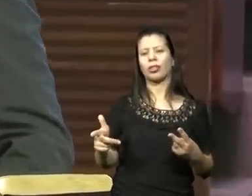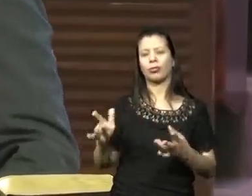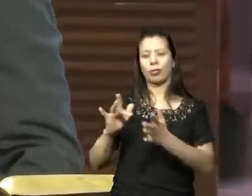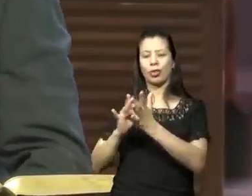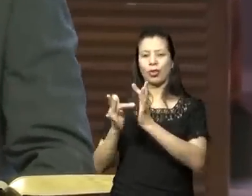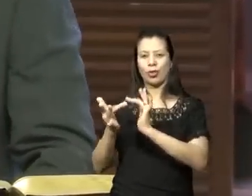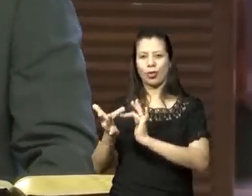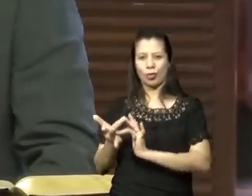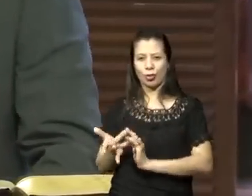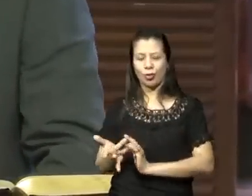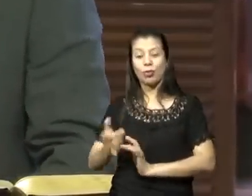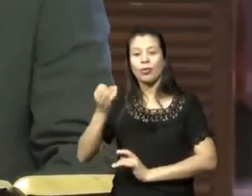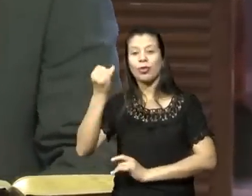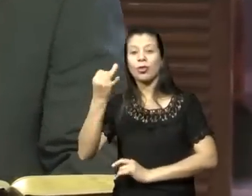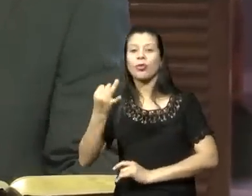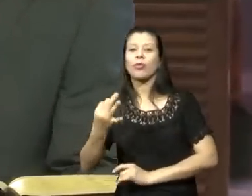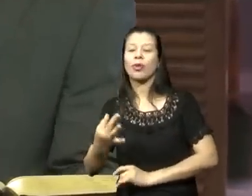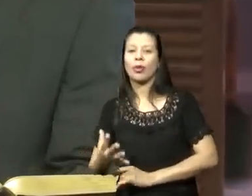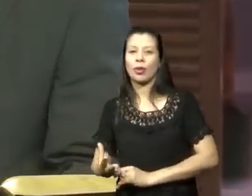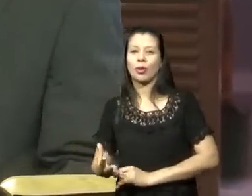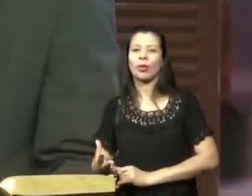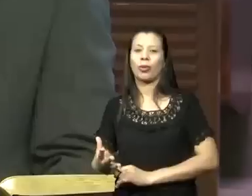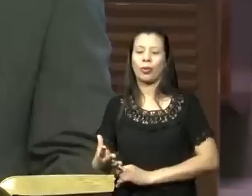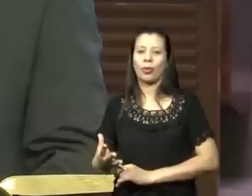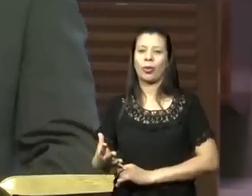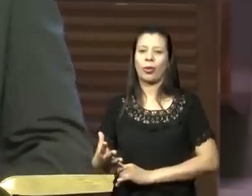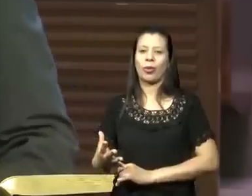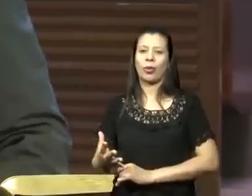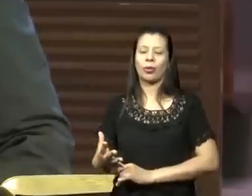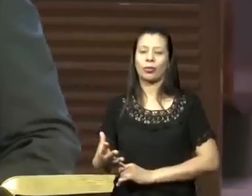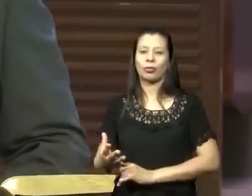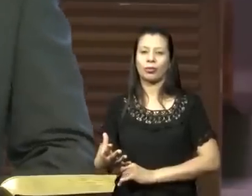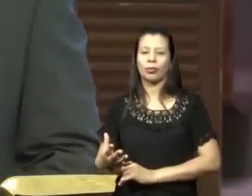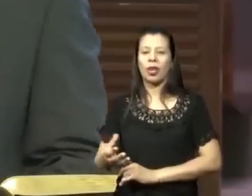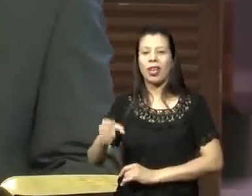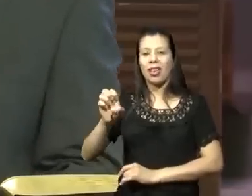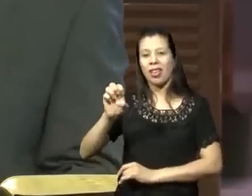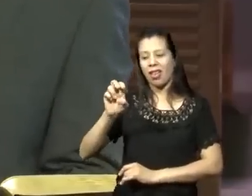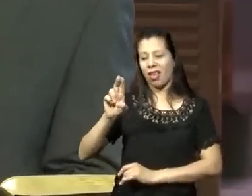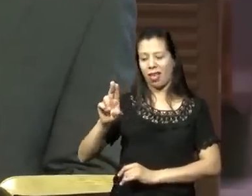que égua em mim e diz assim égua em mim